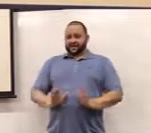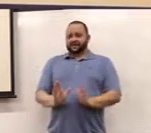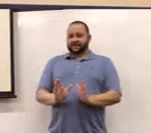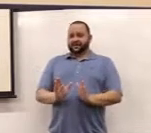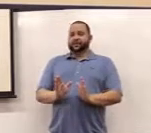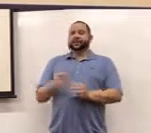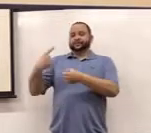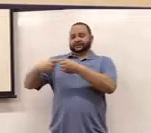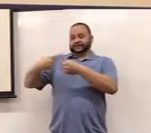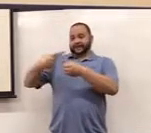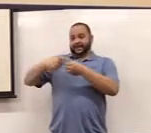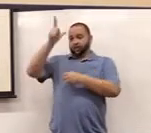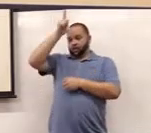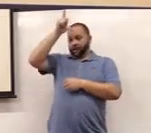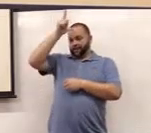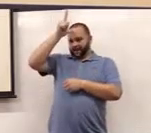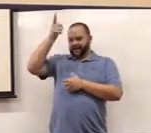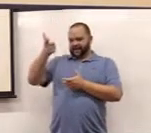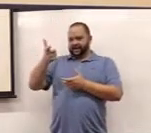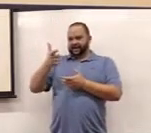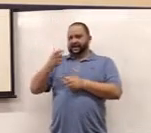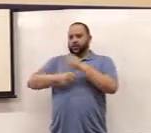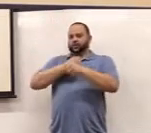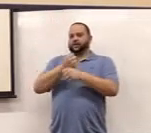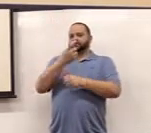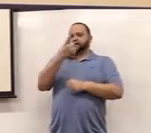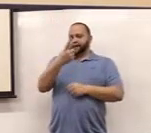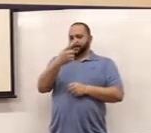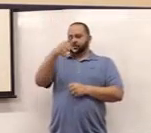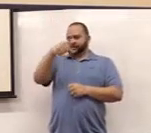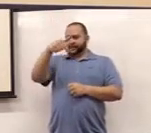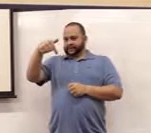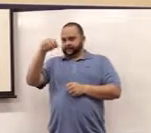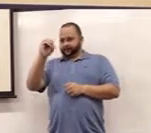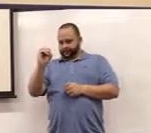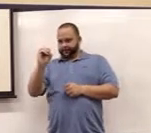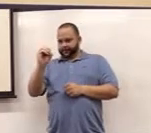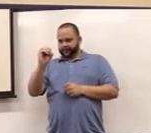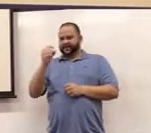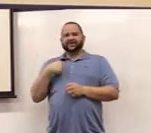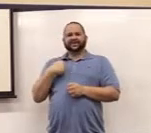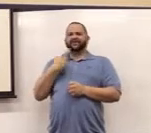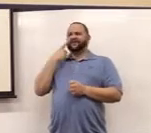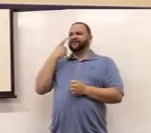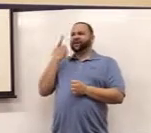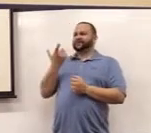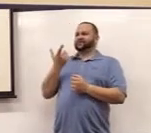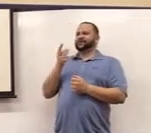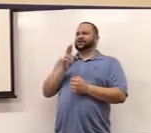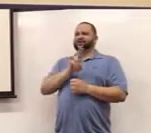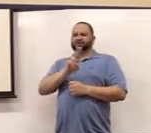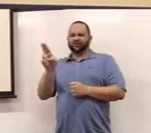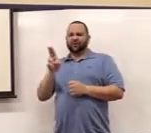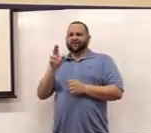no que hoje a gente chama Alemanha, na cidade de Bonn, em 1770. E aí a gente ouve o nome dele, Ludwig von